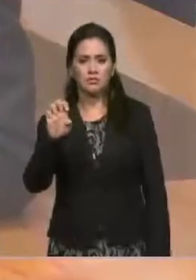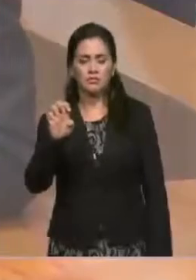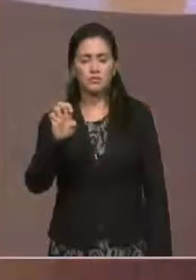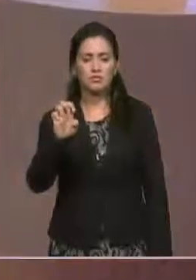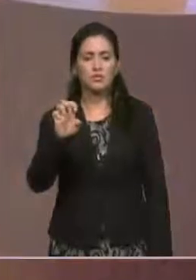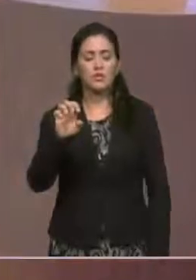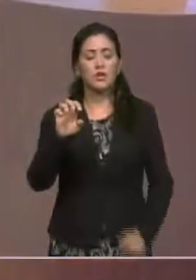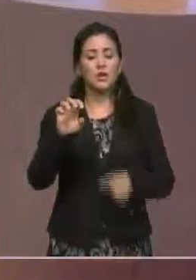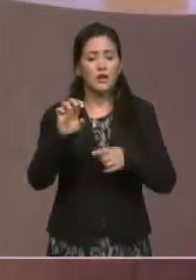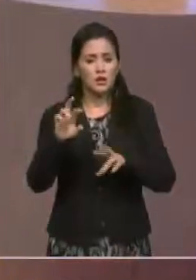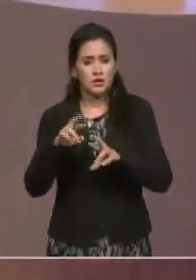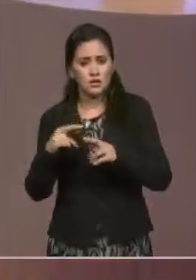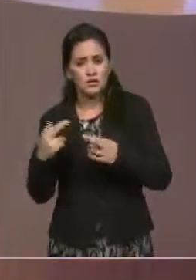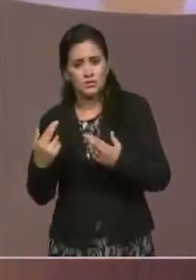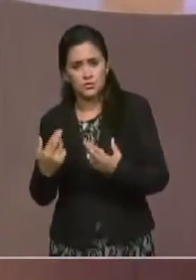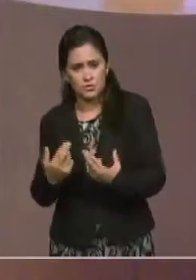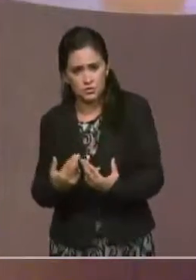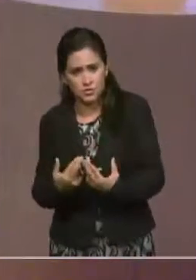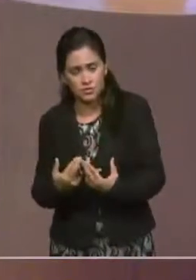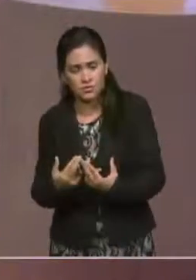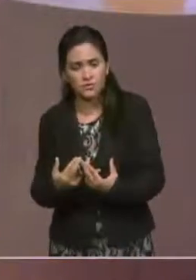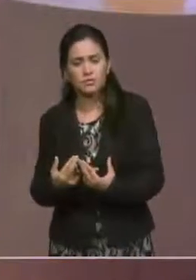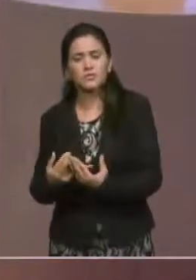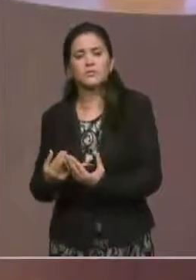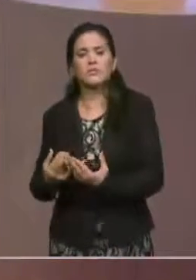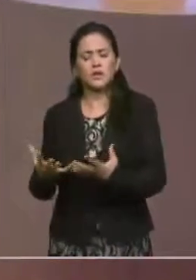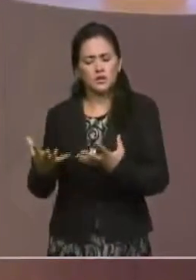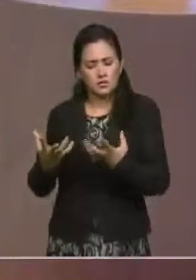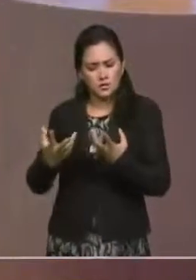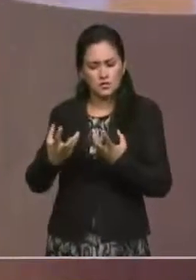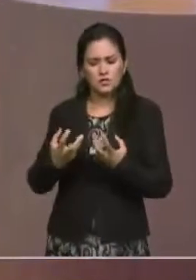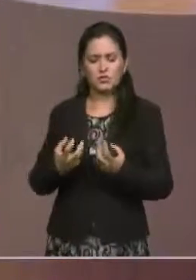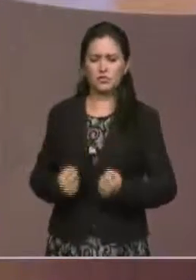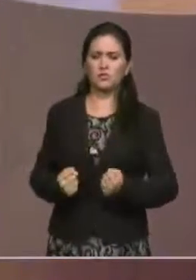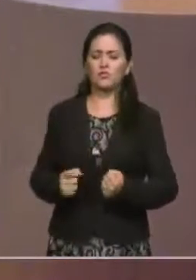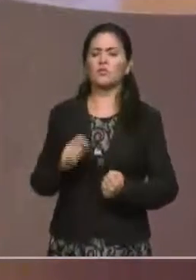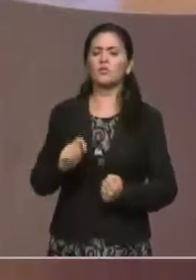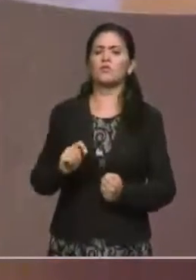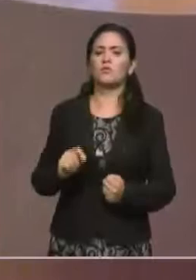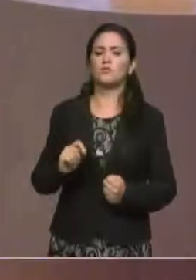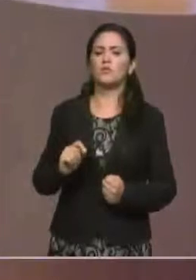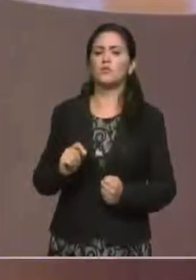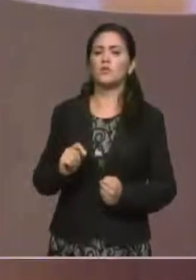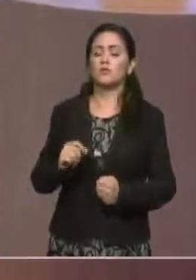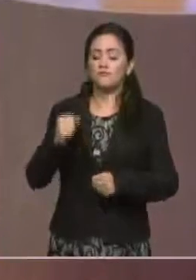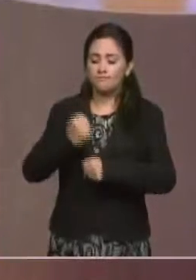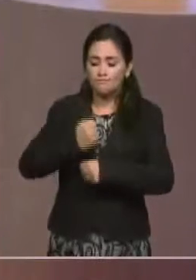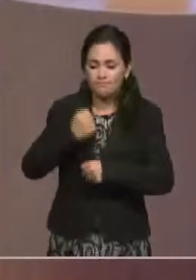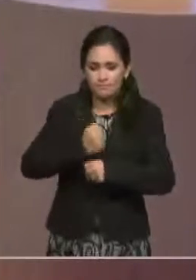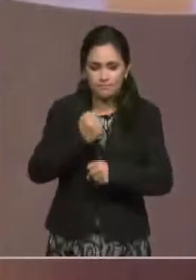citei a recuperar também este trecho, faço aqui